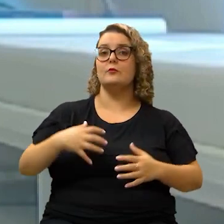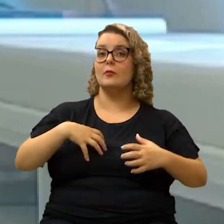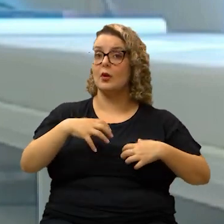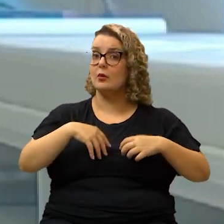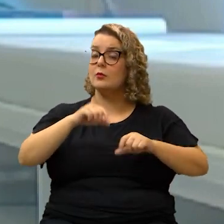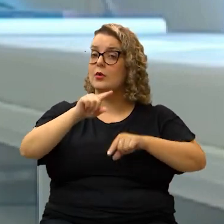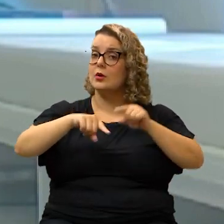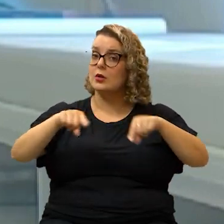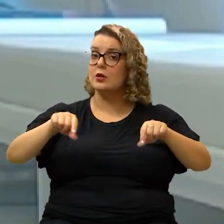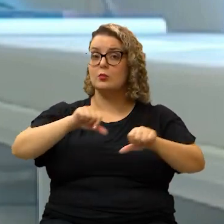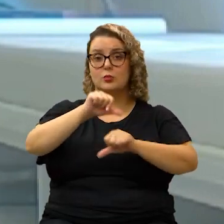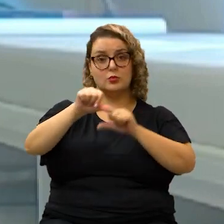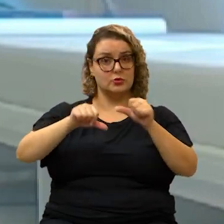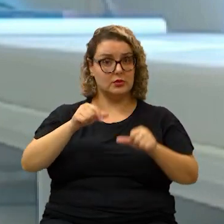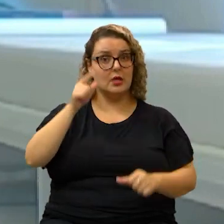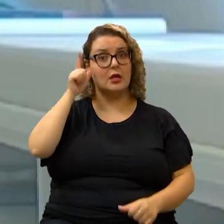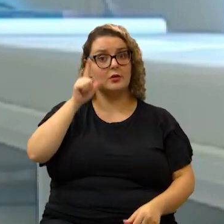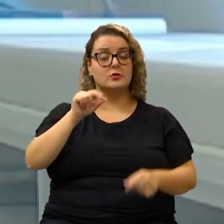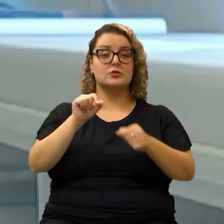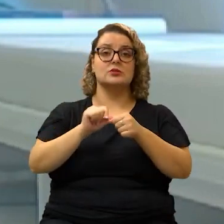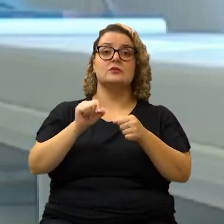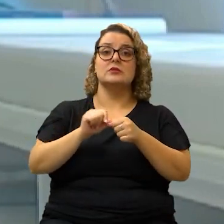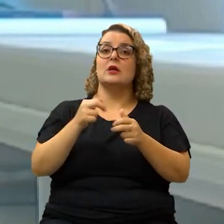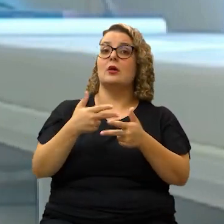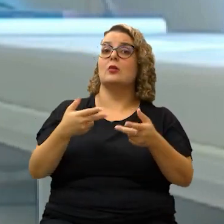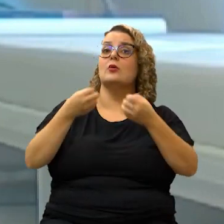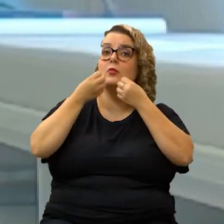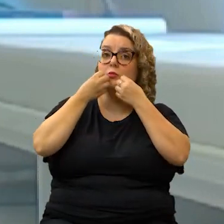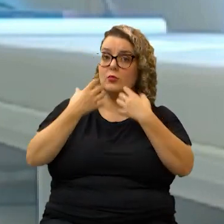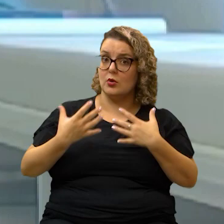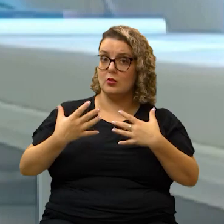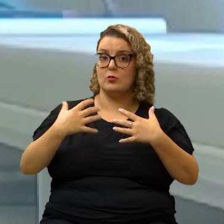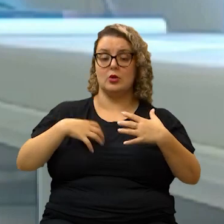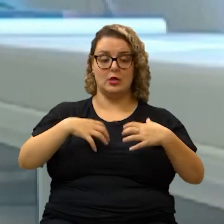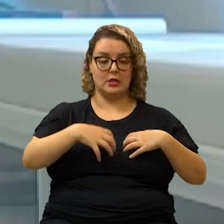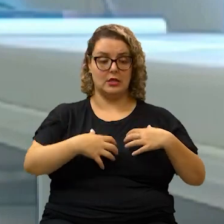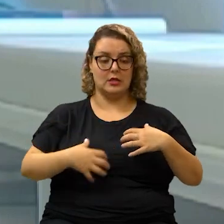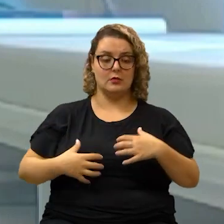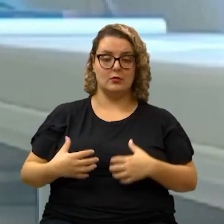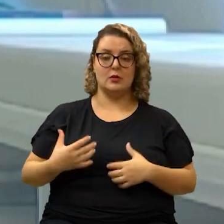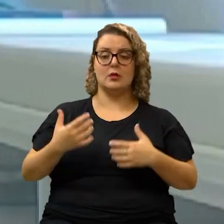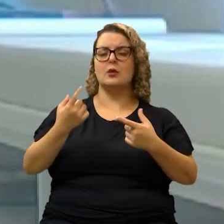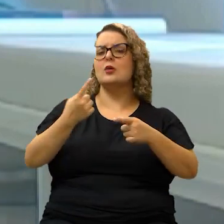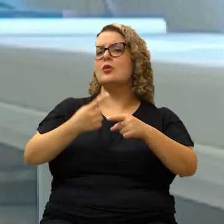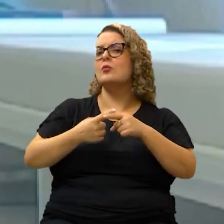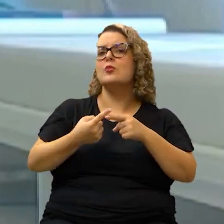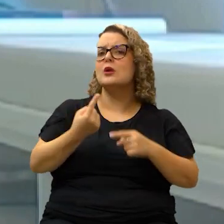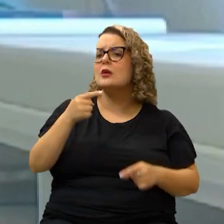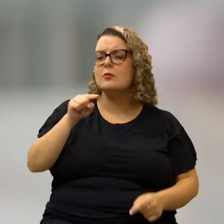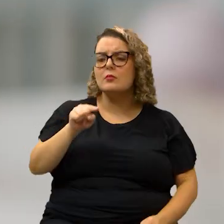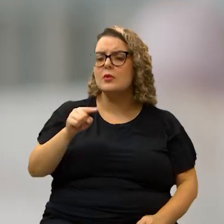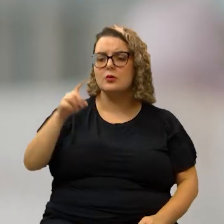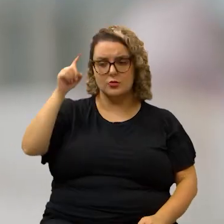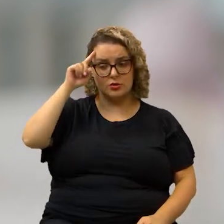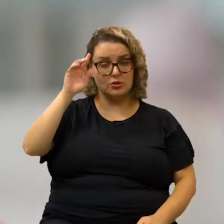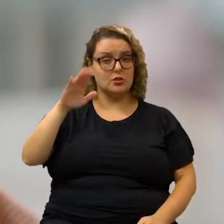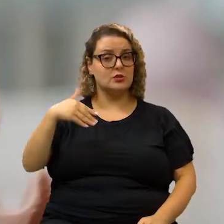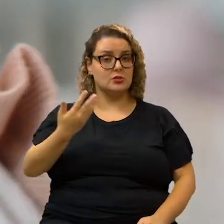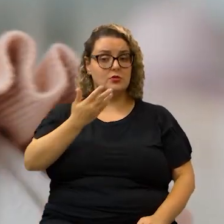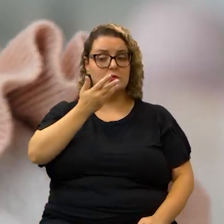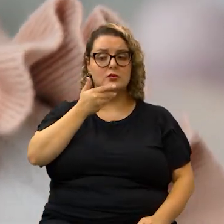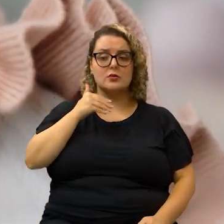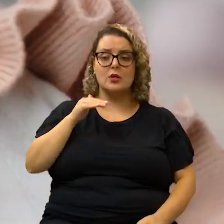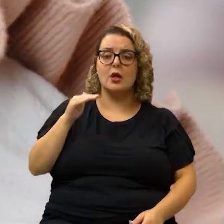organismo muda e você consegue fazer coisas boas por esse organismo. E por que 1000 dias? Né? Porque quando a